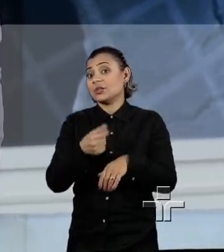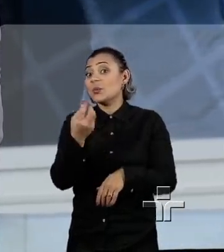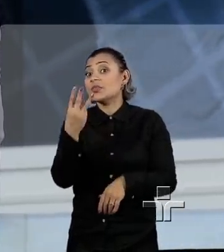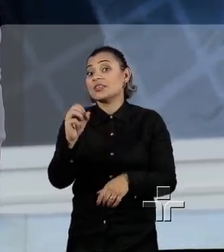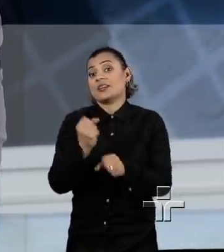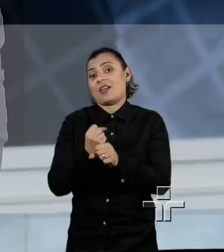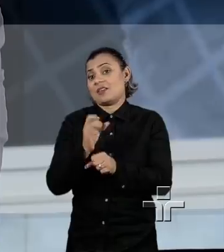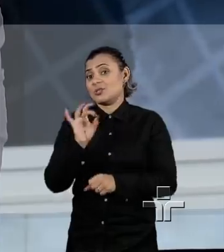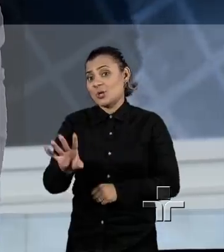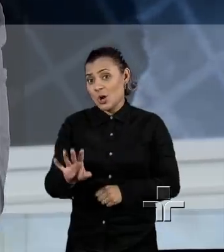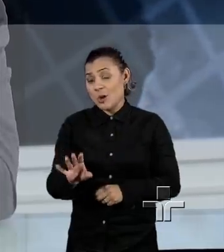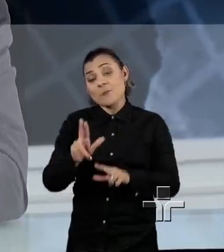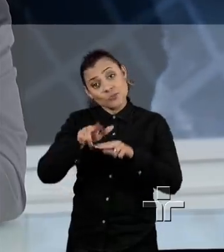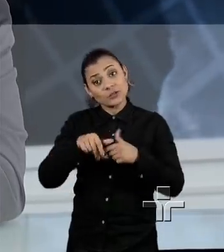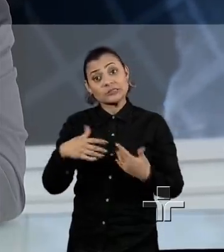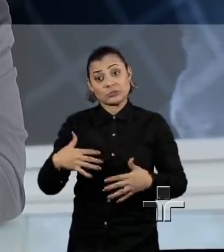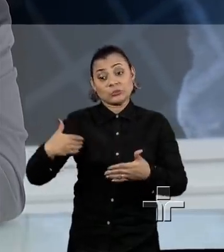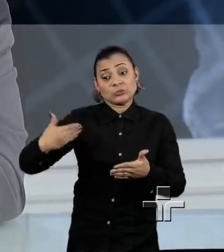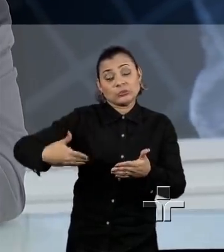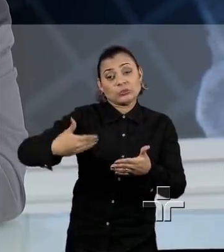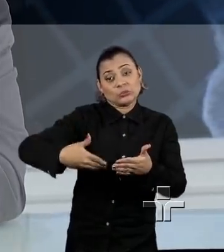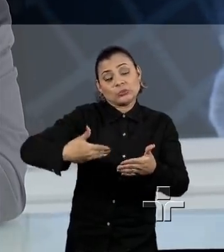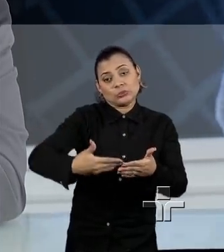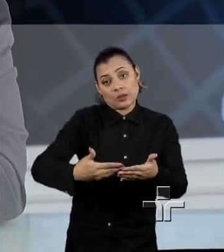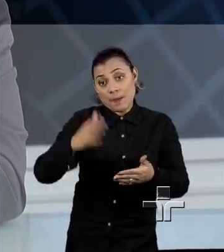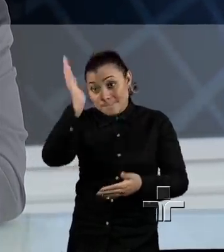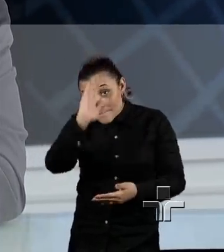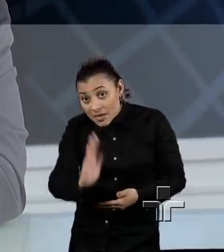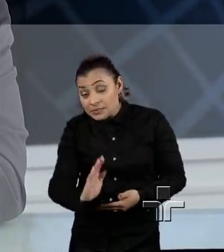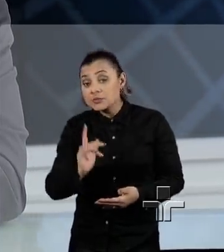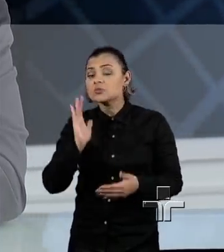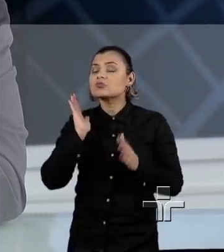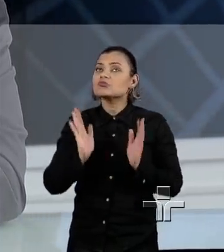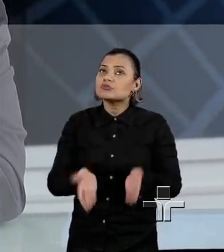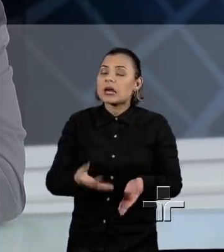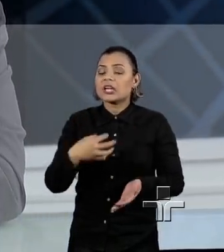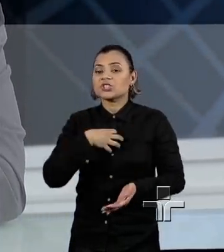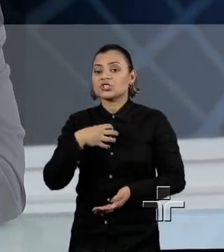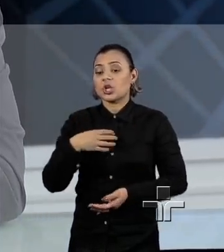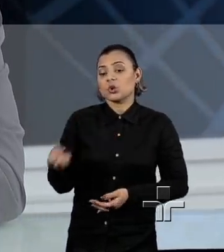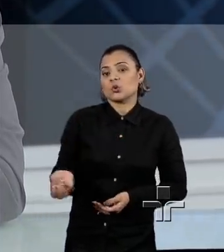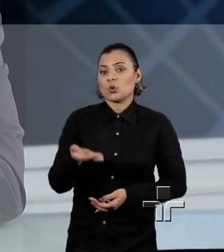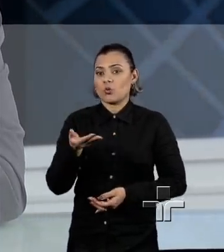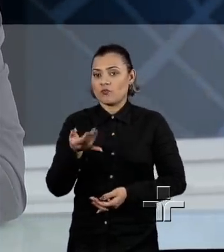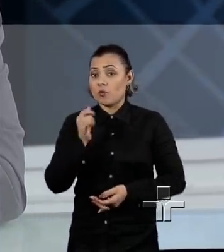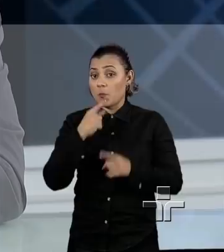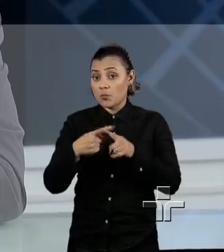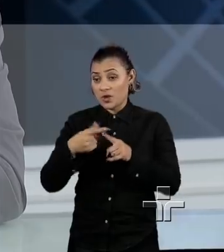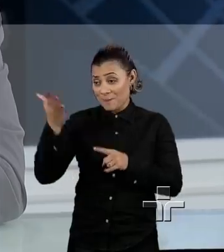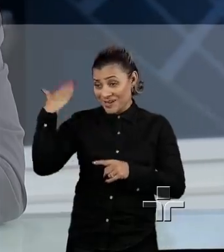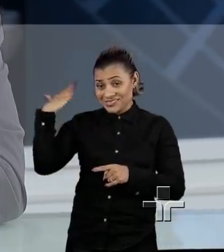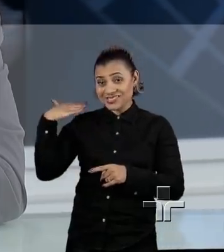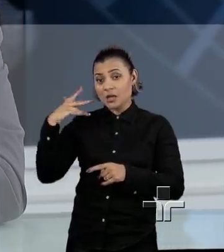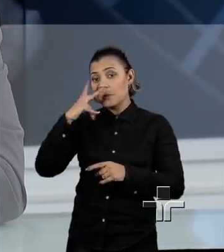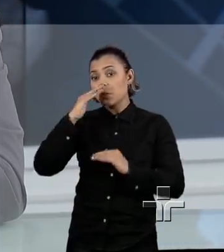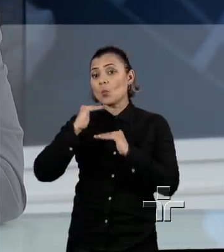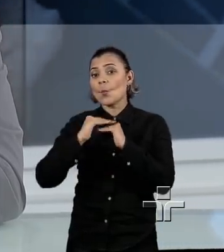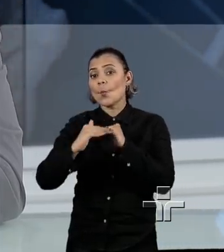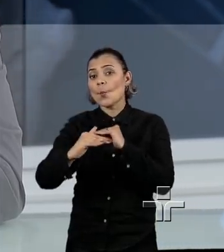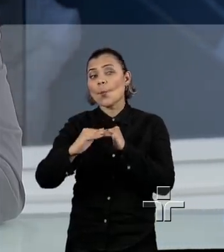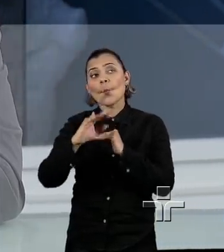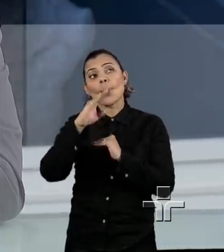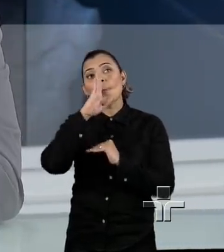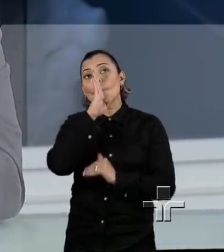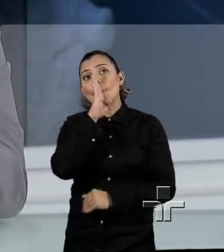isso, foi um tempo muito grande. Então, eu acho que o Brasil está saindo de um coma profundo político,